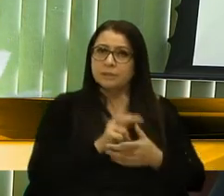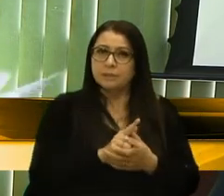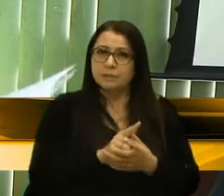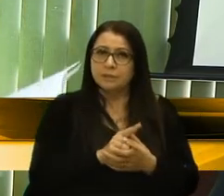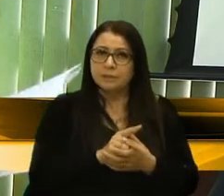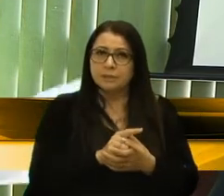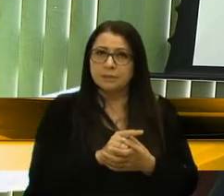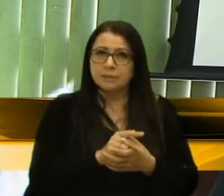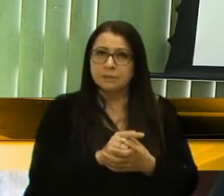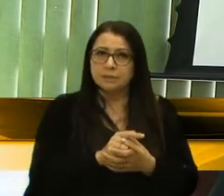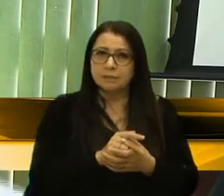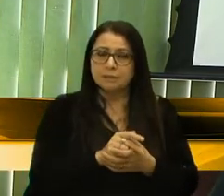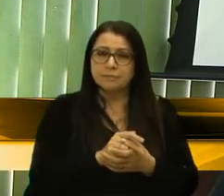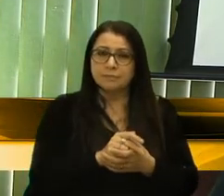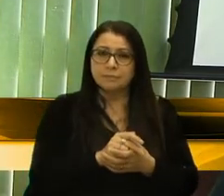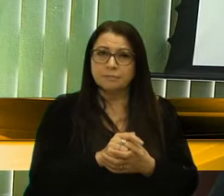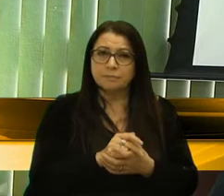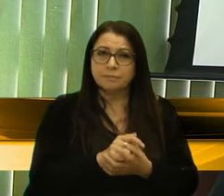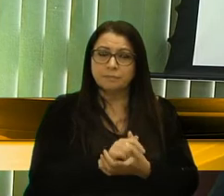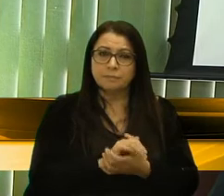sem precedentes.